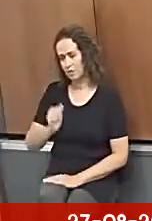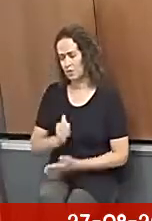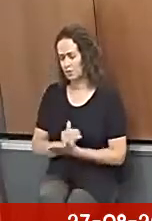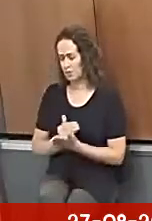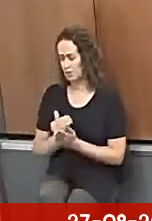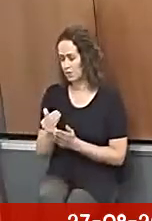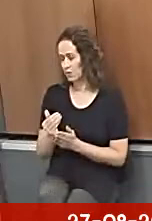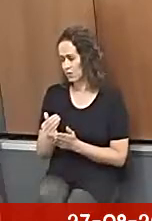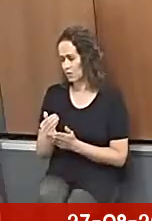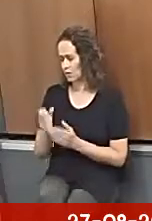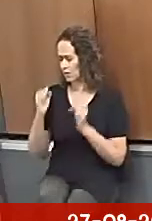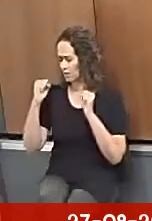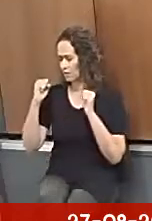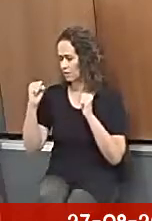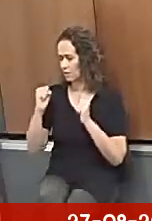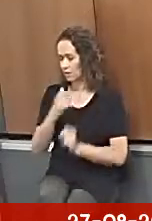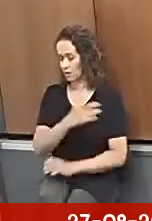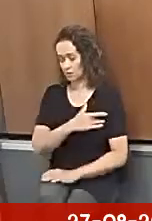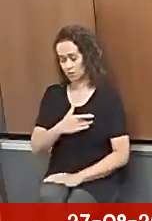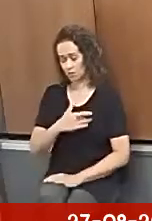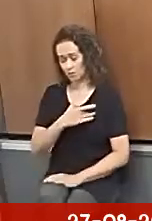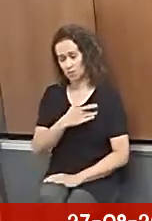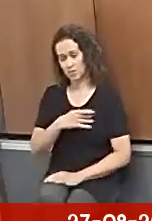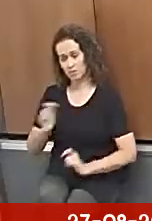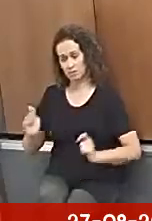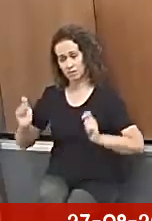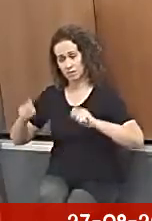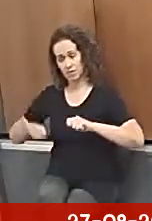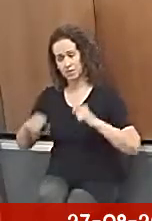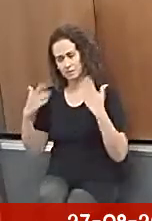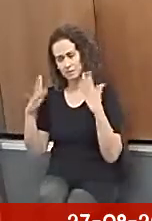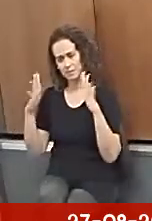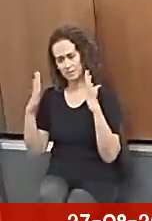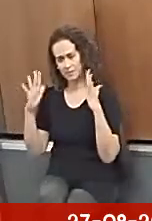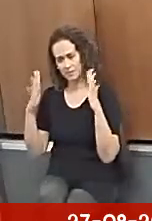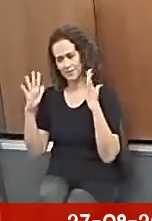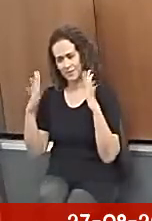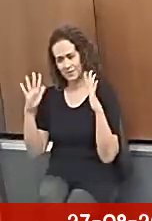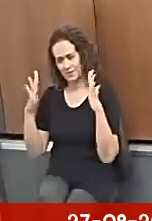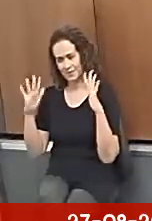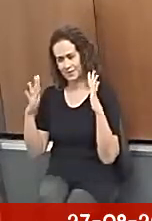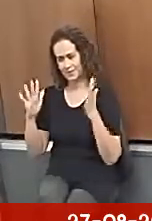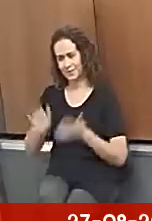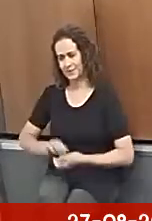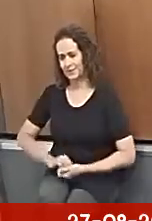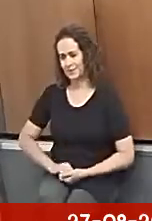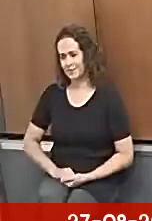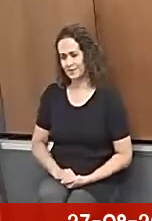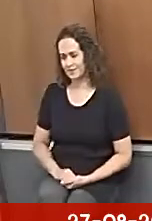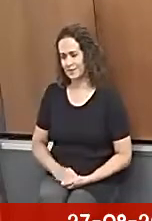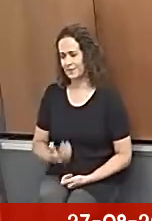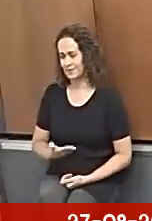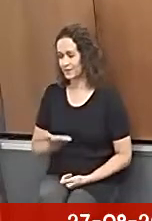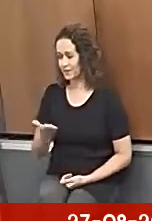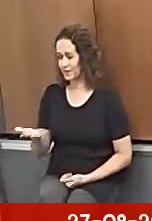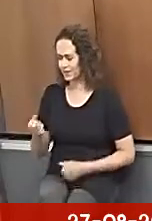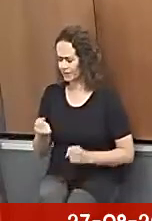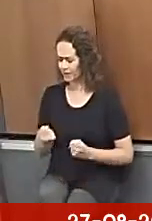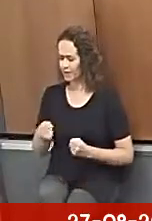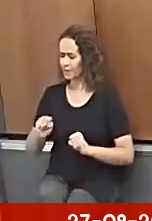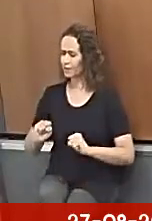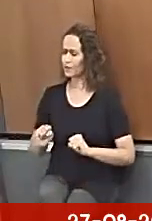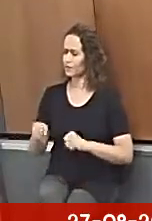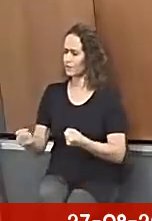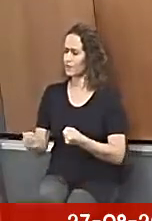cruzeiro eficiente a salva de palmas pro onda seja muito bem vindo o león você que tem defendido a